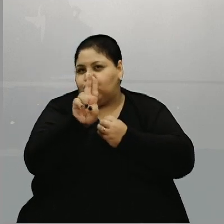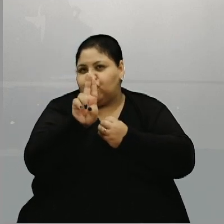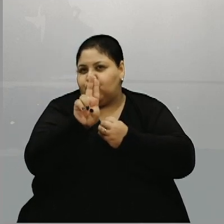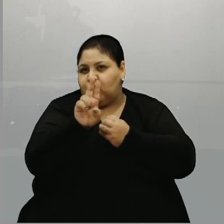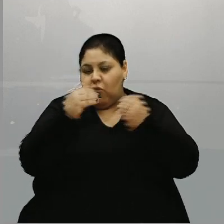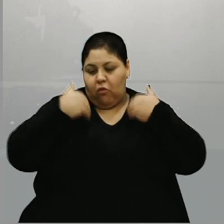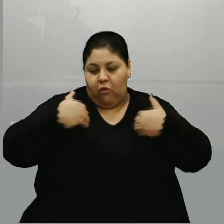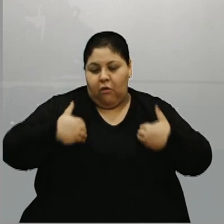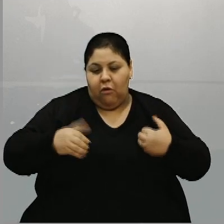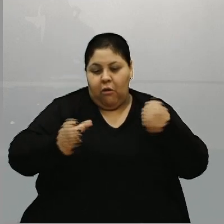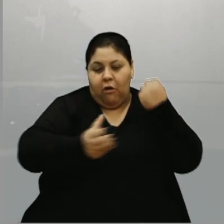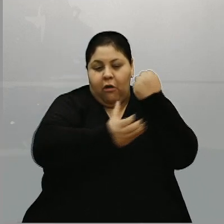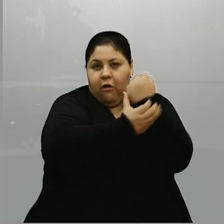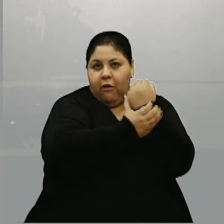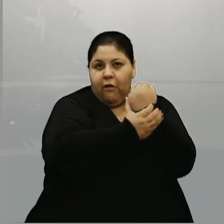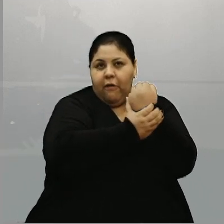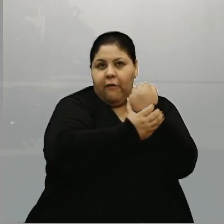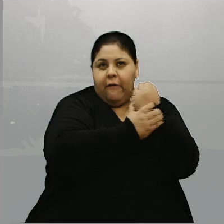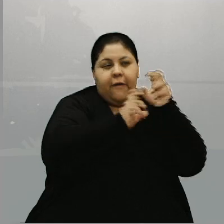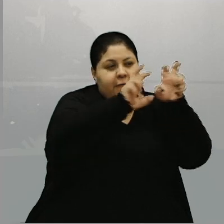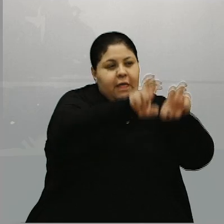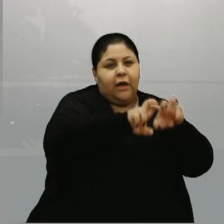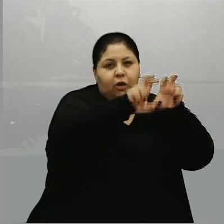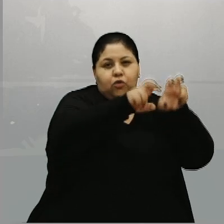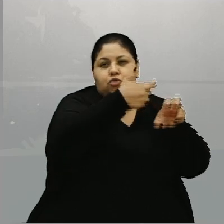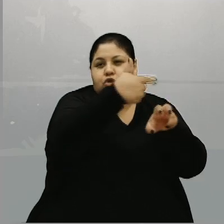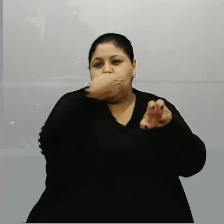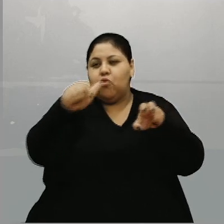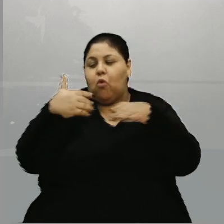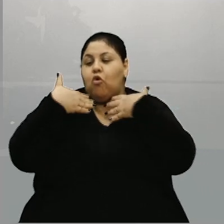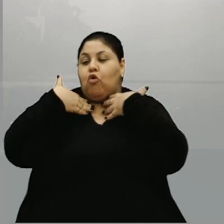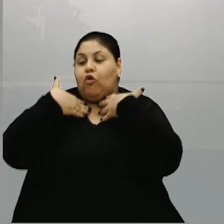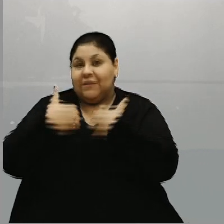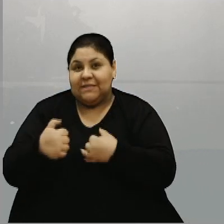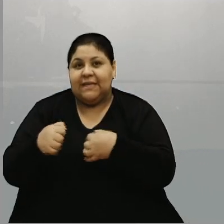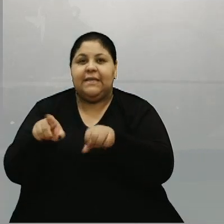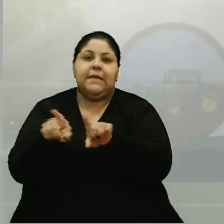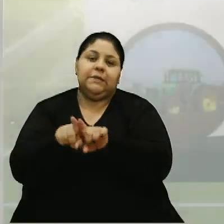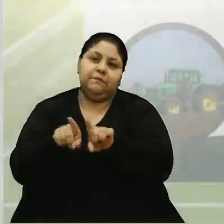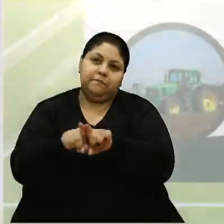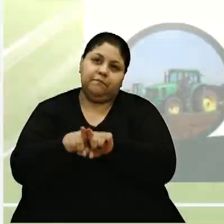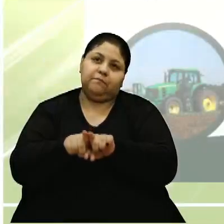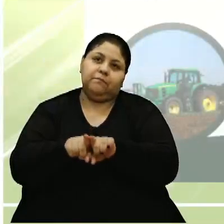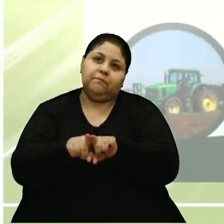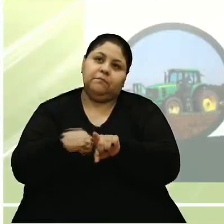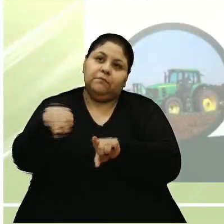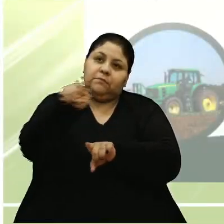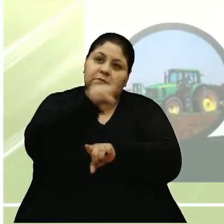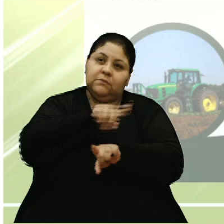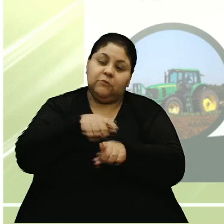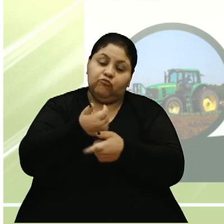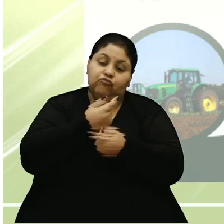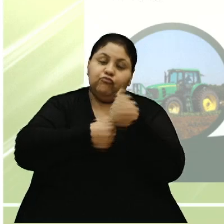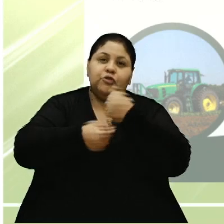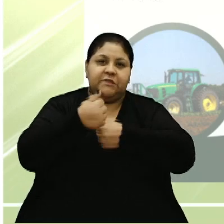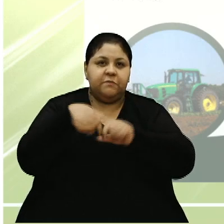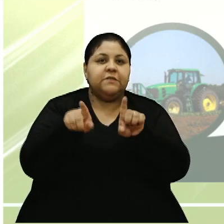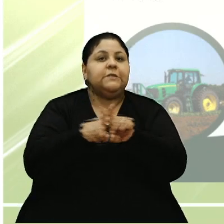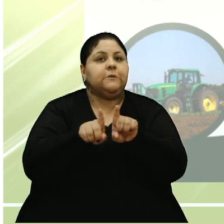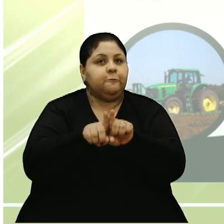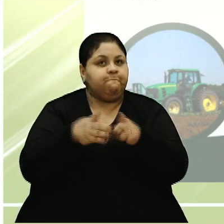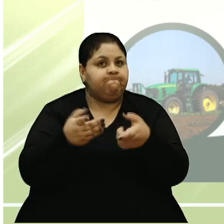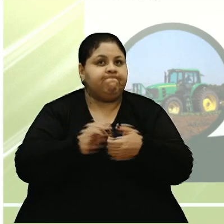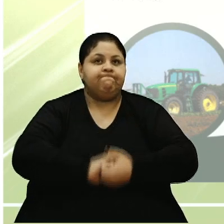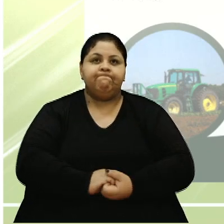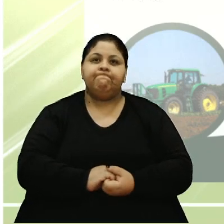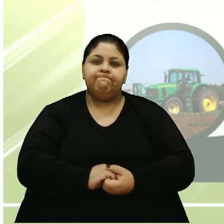só na agricultura, mas em outras secretarias, inclusive da nossa administração também, né?